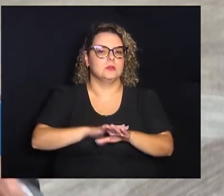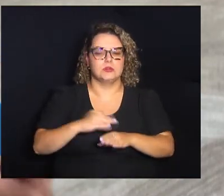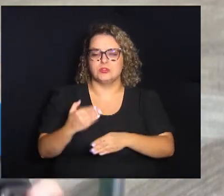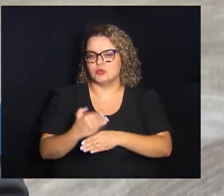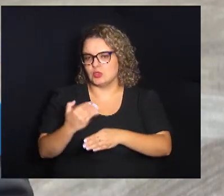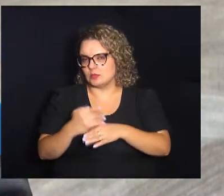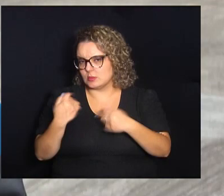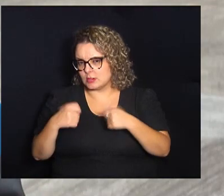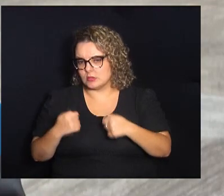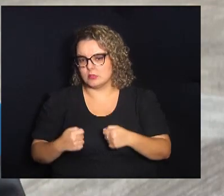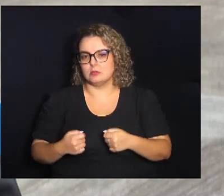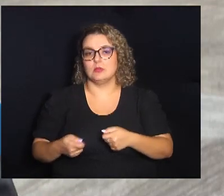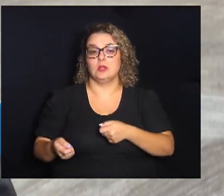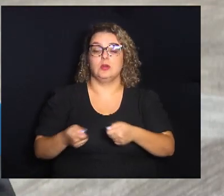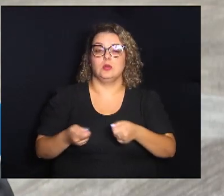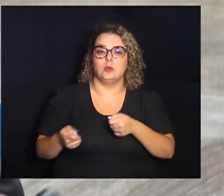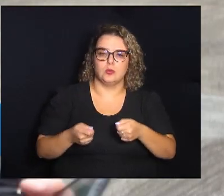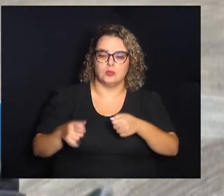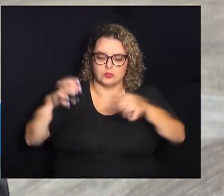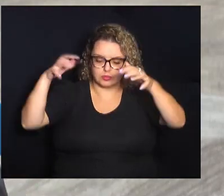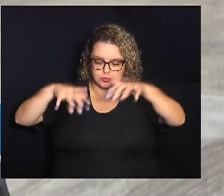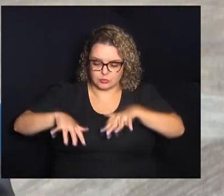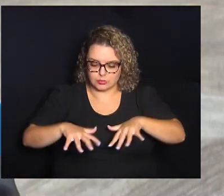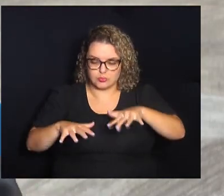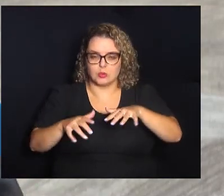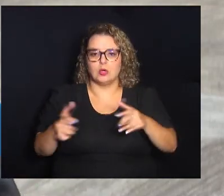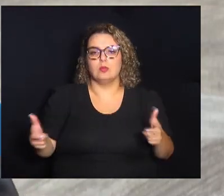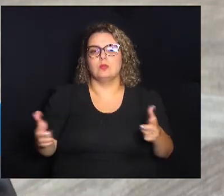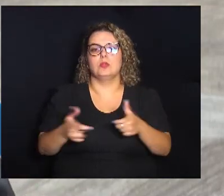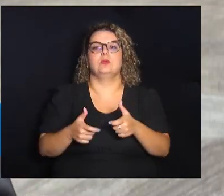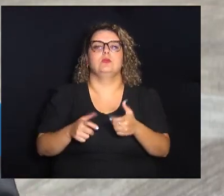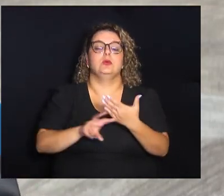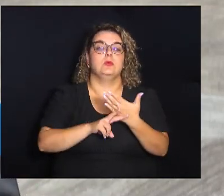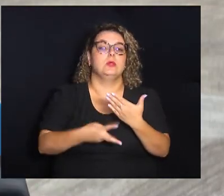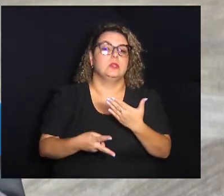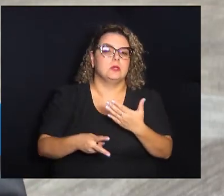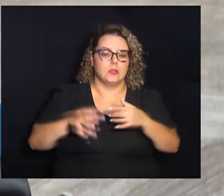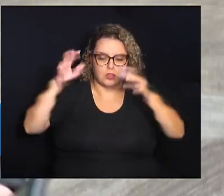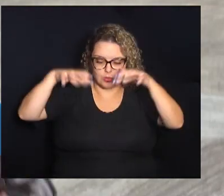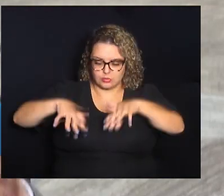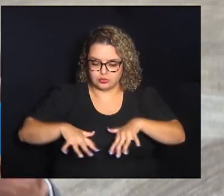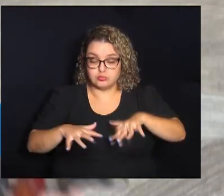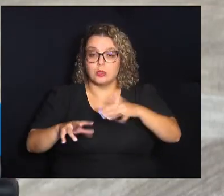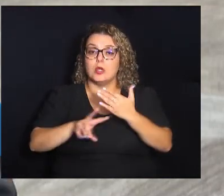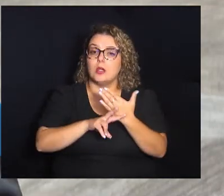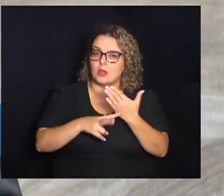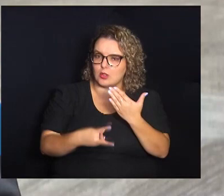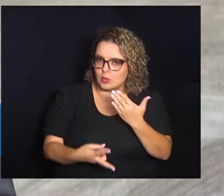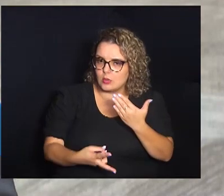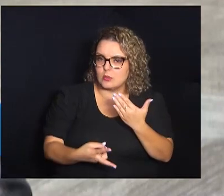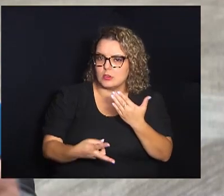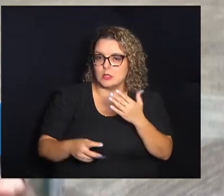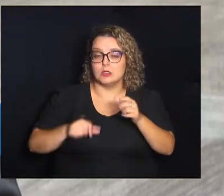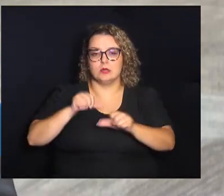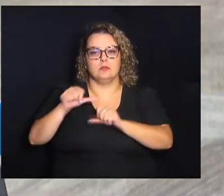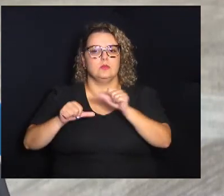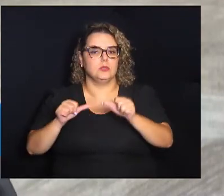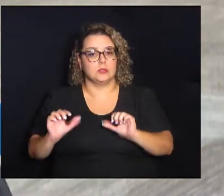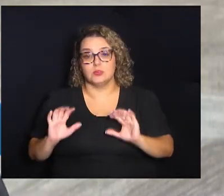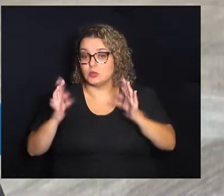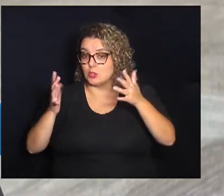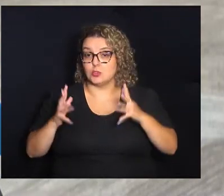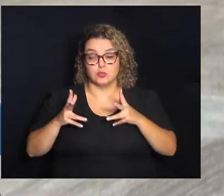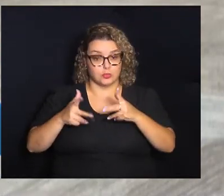necessárias para conter as enchentes, ou minimizar os efeitos das enchentes, né, porque são consequências das mudanças do clima que todas as